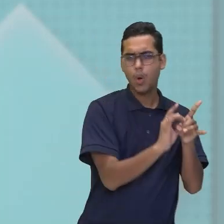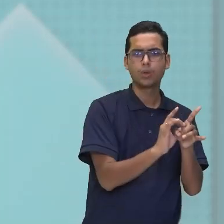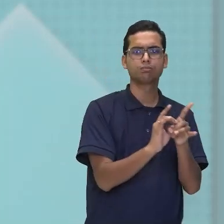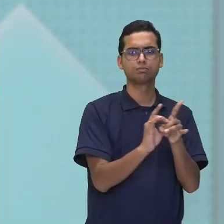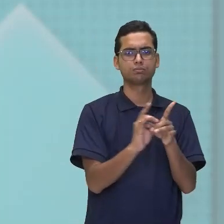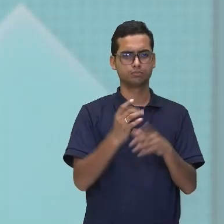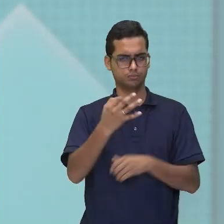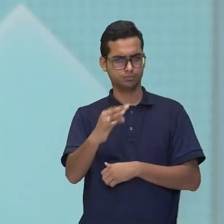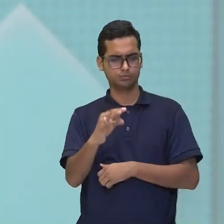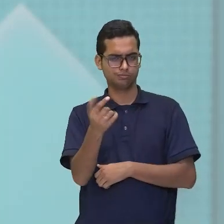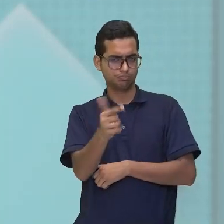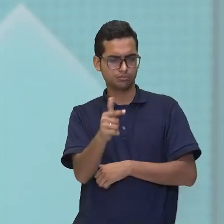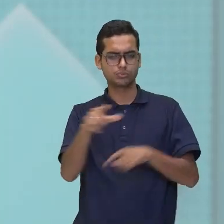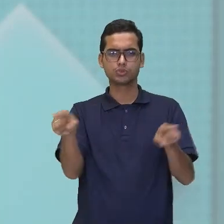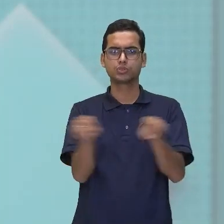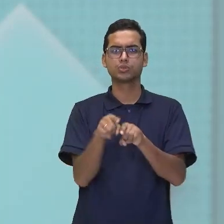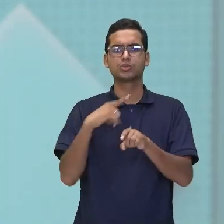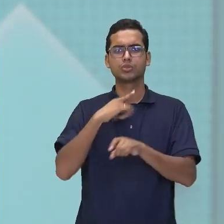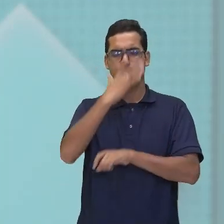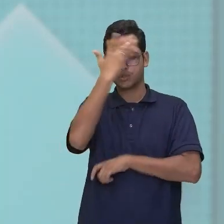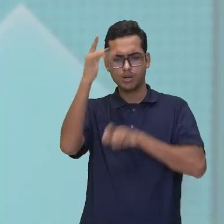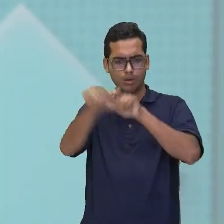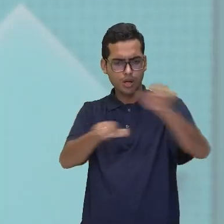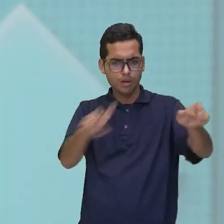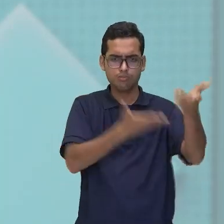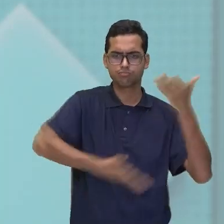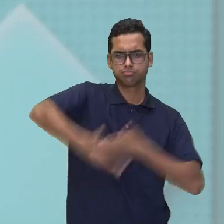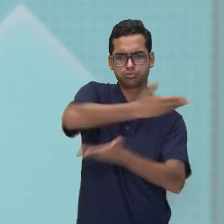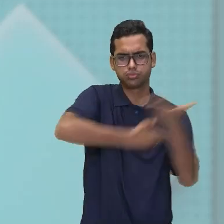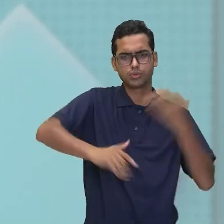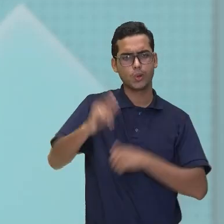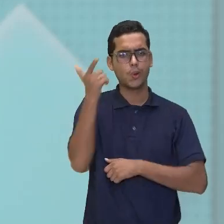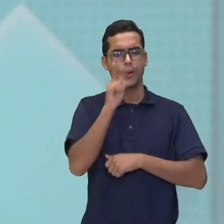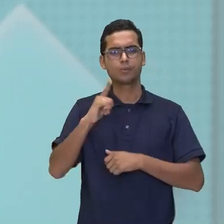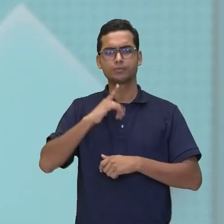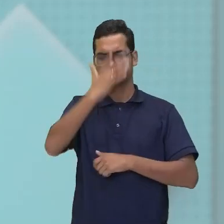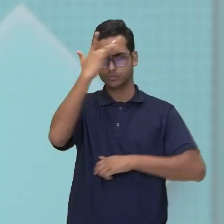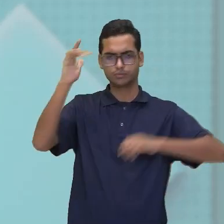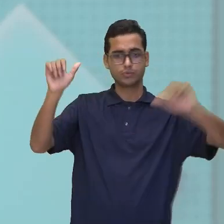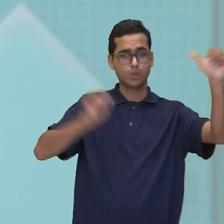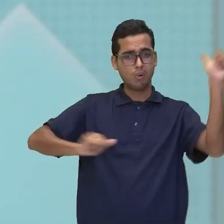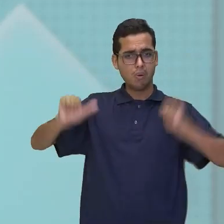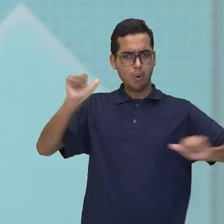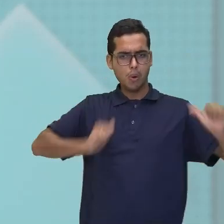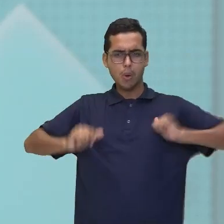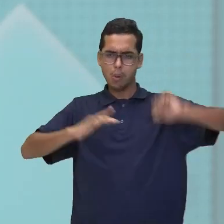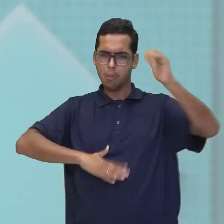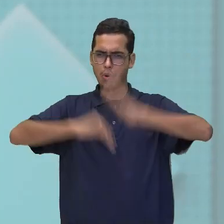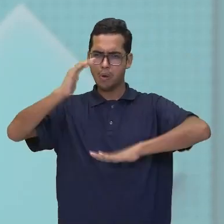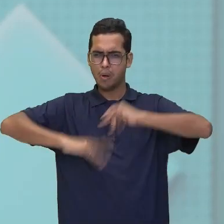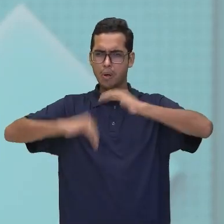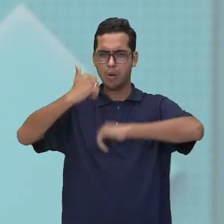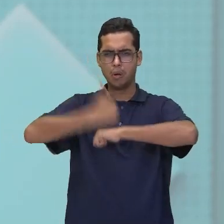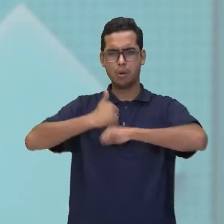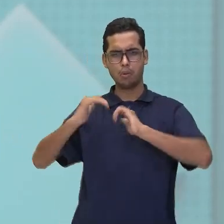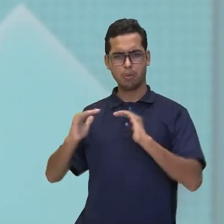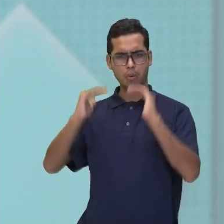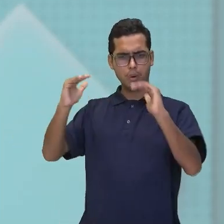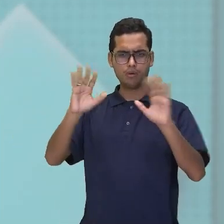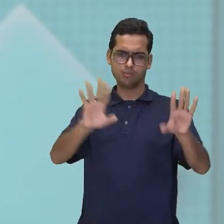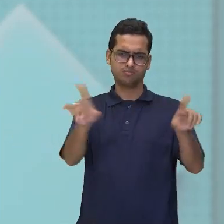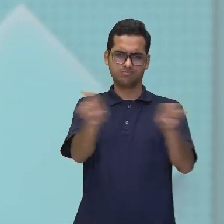entre público e o espetáculo. Do mesmo modo, os atores não são profissionais, mas pessoas